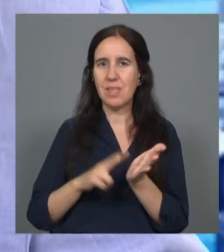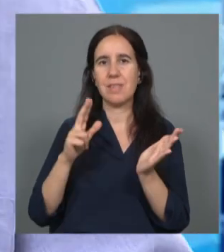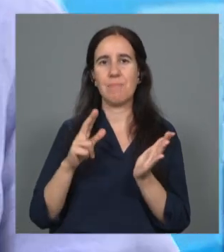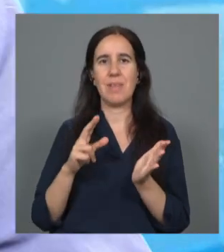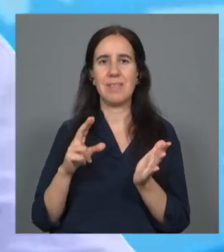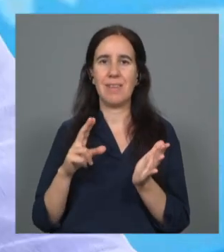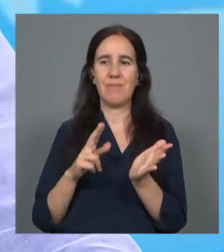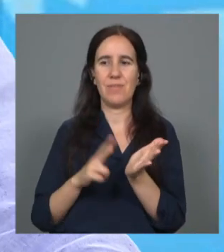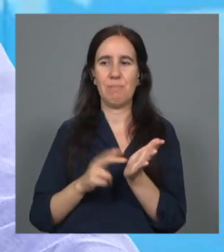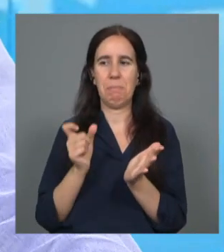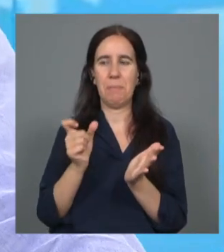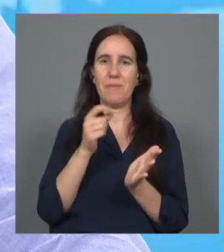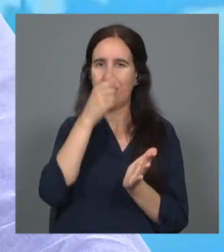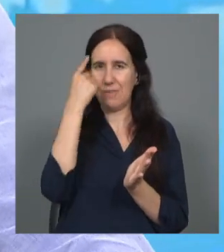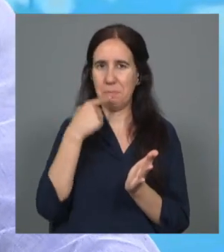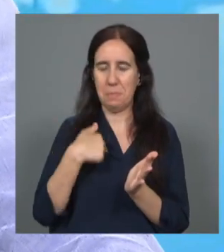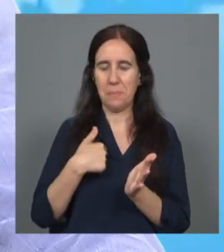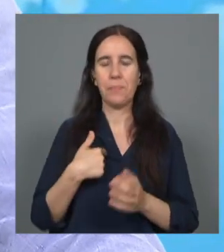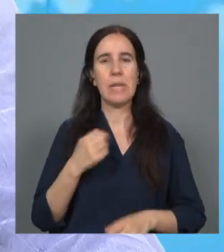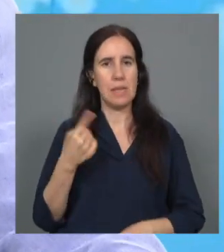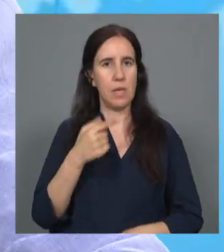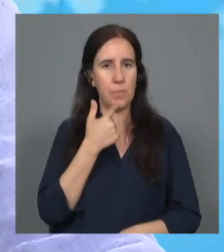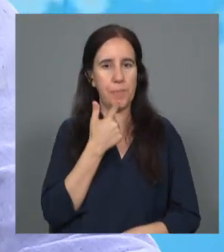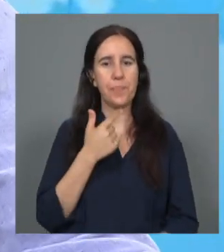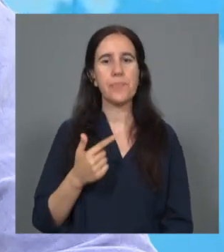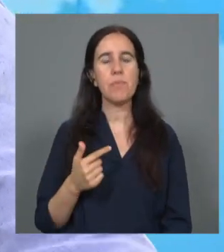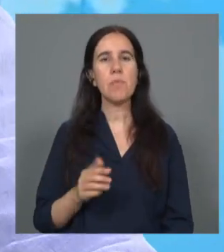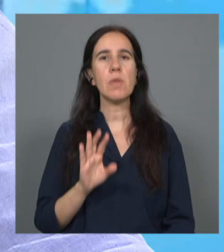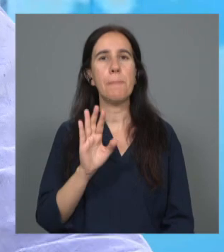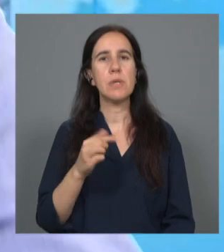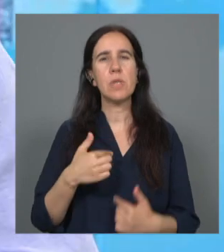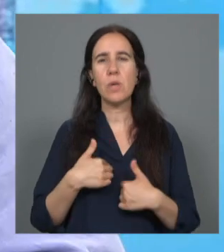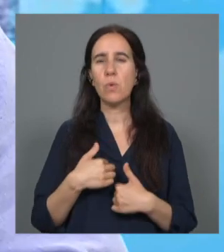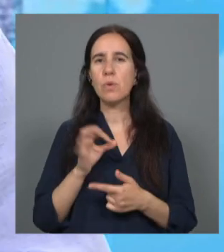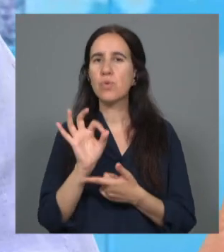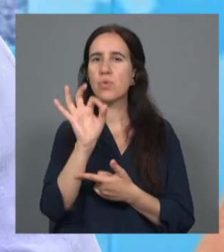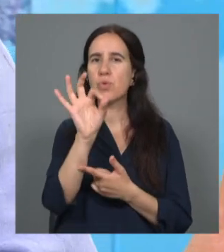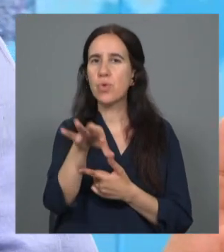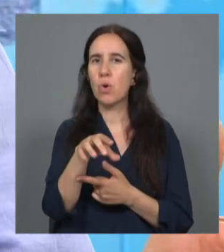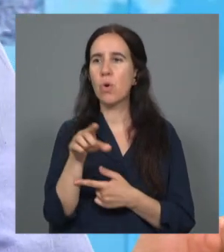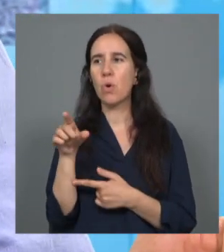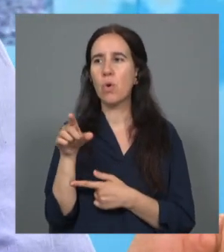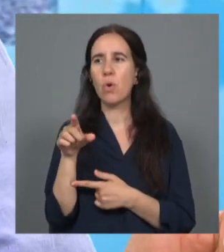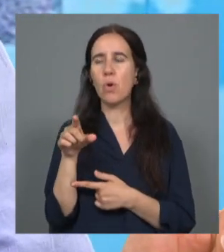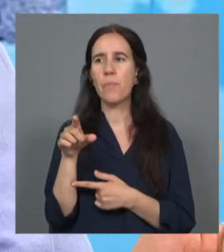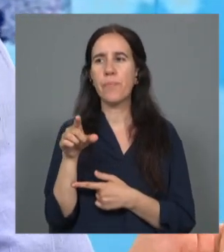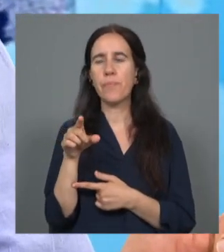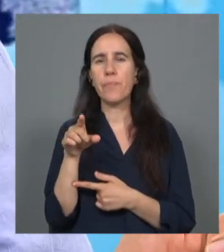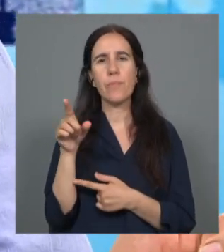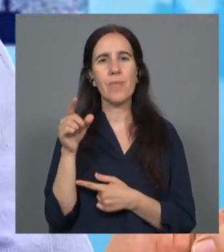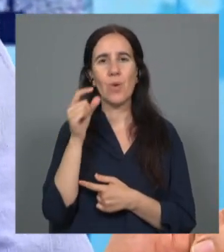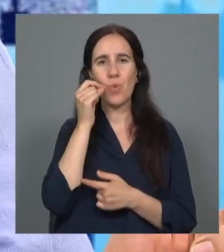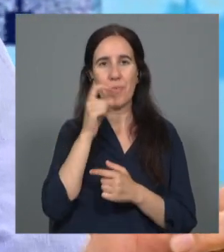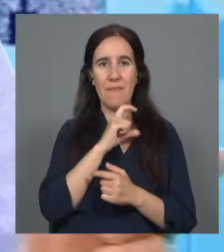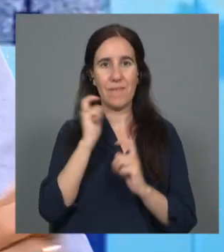verossimilhança. É uma palavra difícil para mim. Mas eu queria só contar e ligando àquilo que o Frei